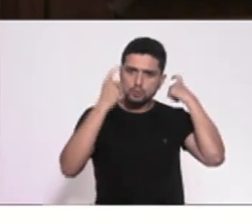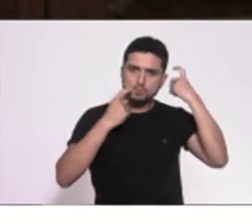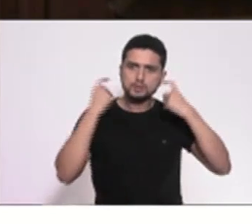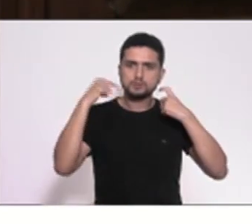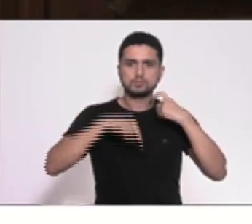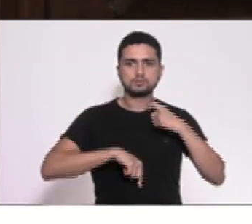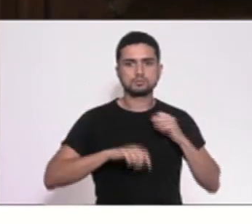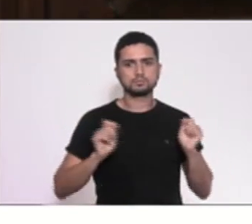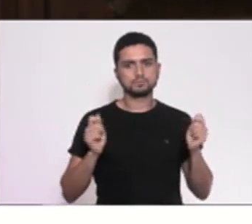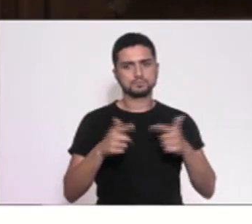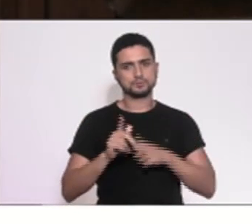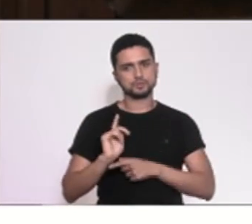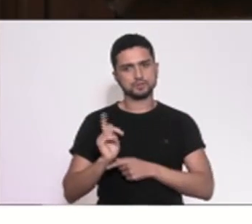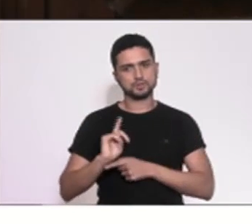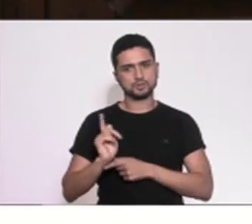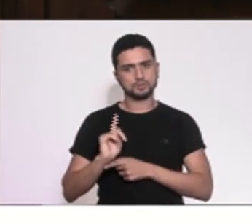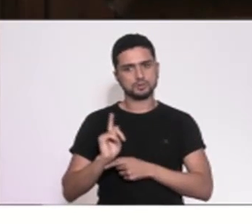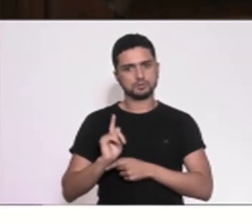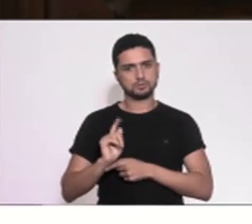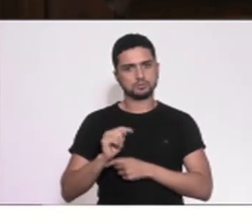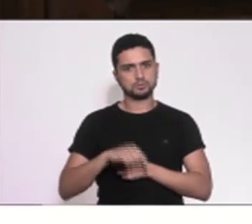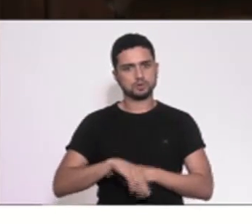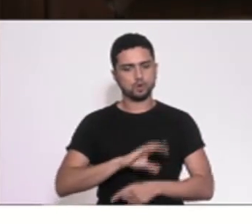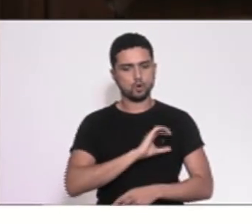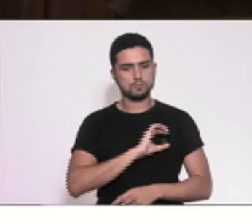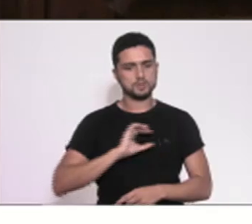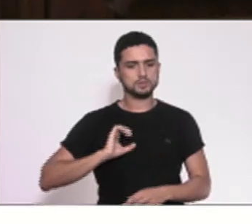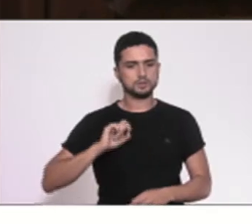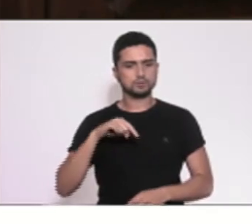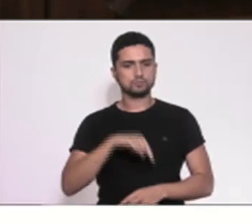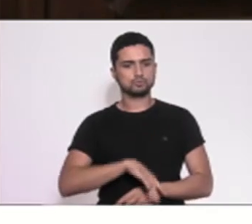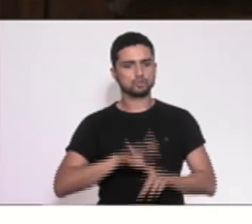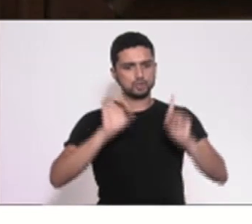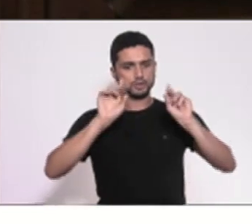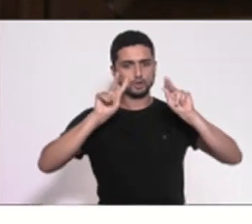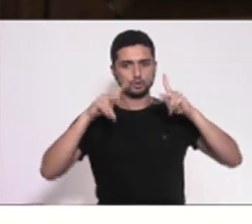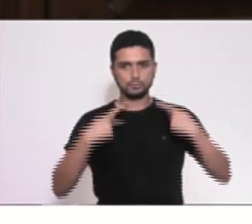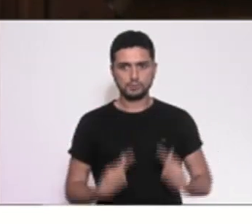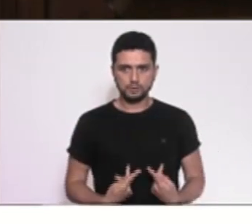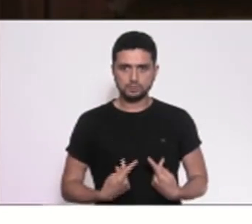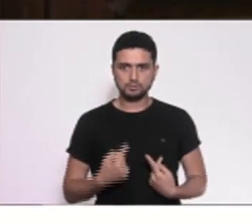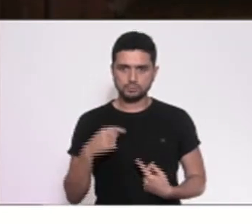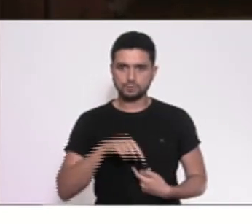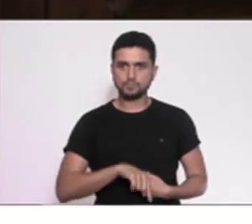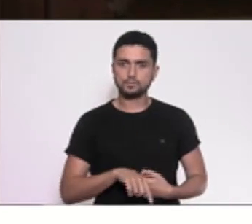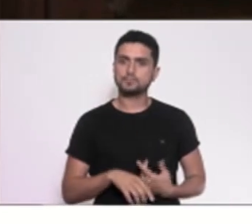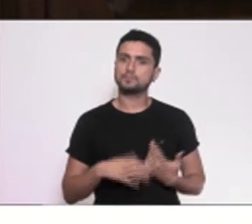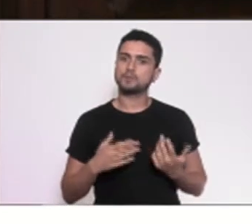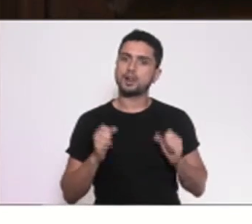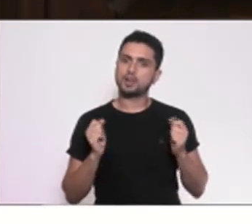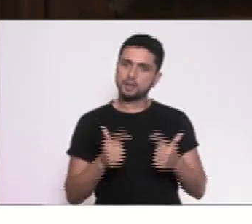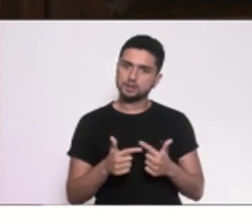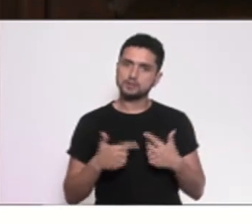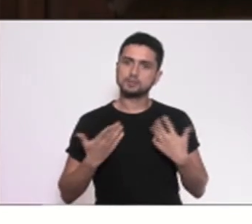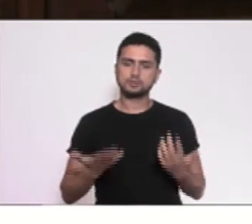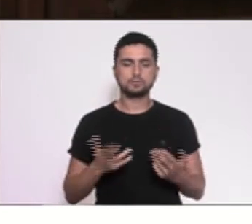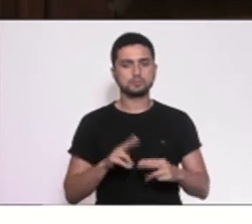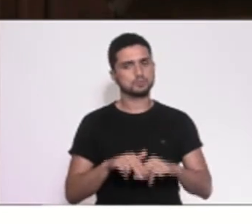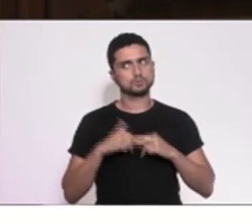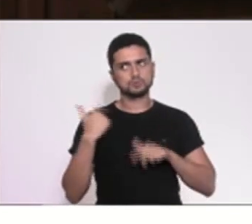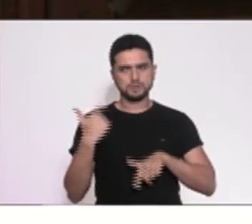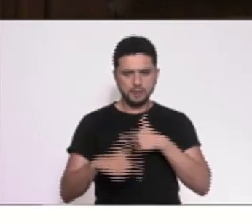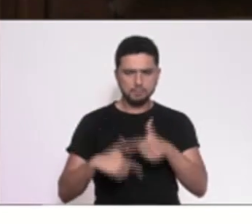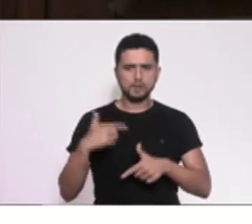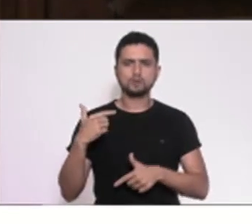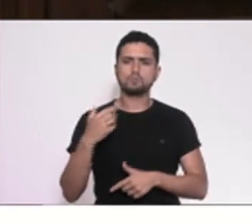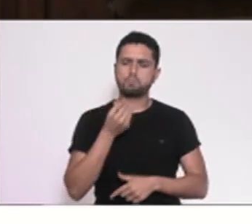dessa gestão à frente da Comissão de Direitos Humanos dessa casa e, portanto, um trabalho fundamental e